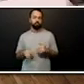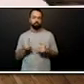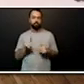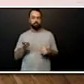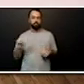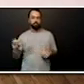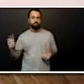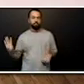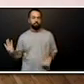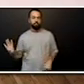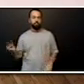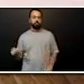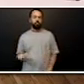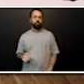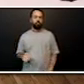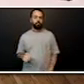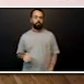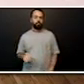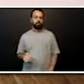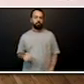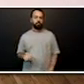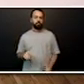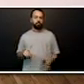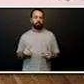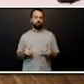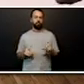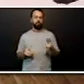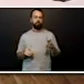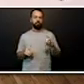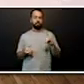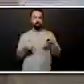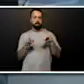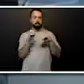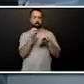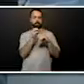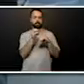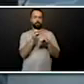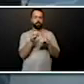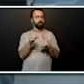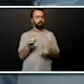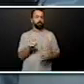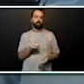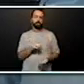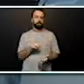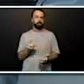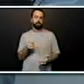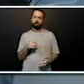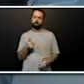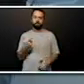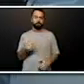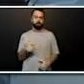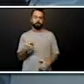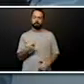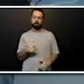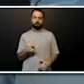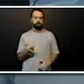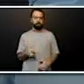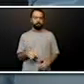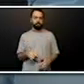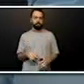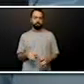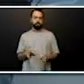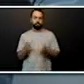104. Na dezena não existe dezena. Pode ser ponto